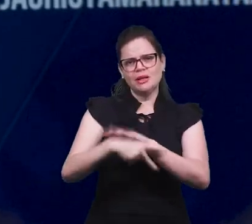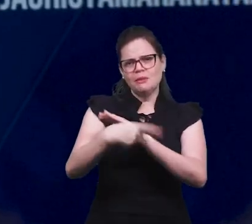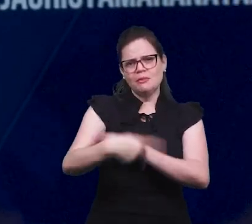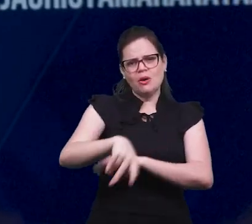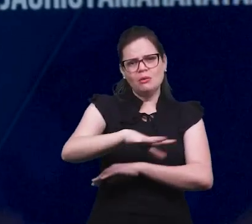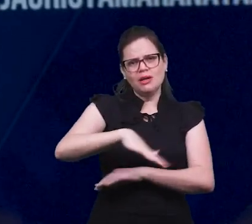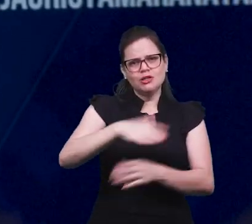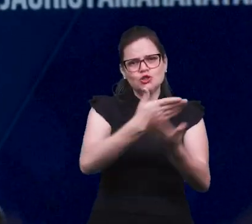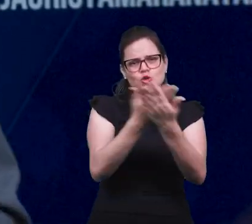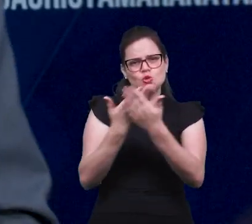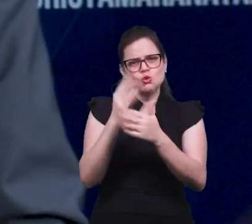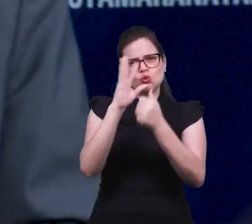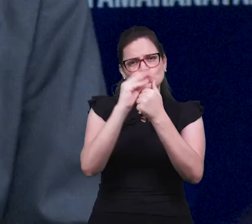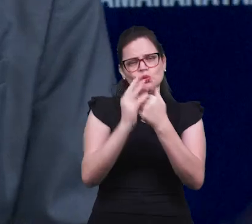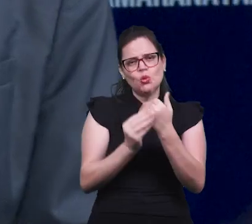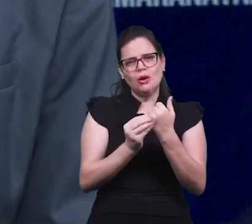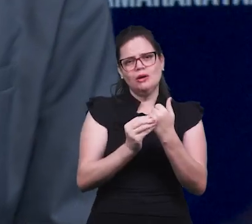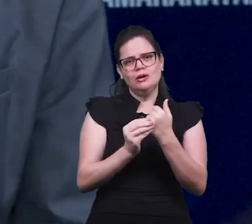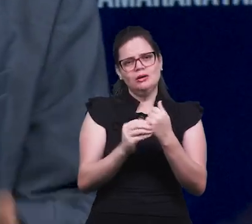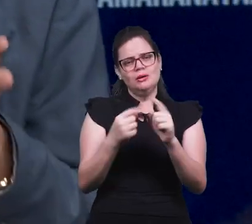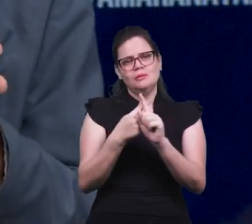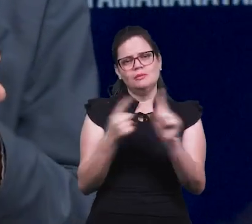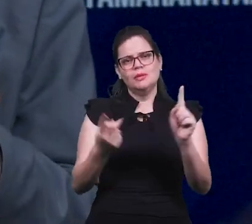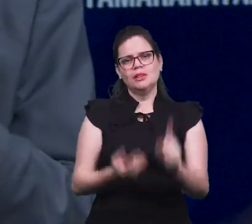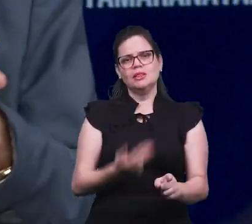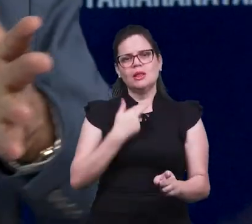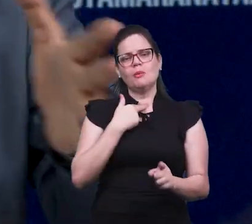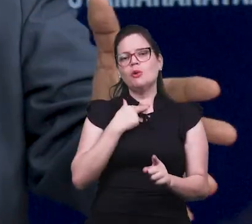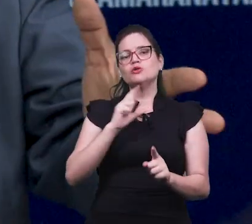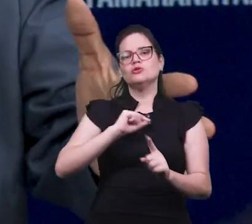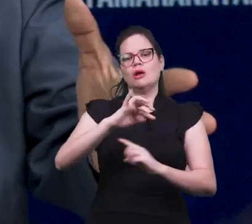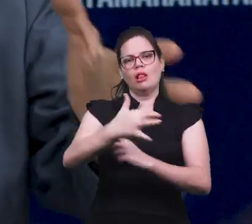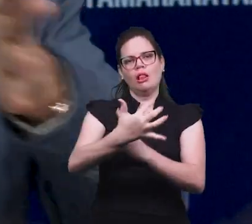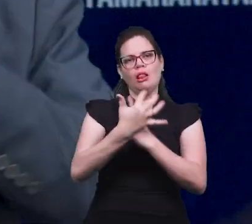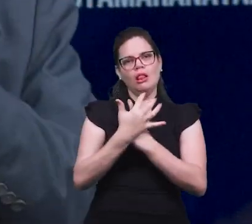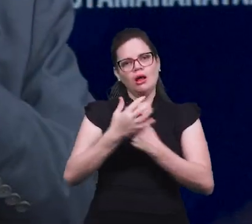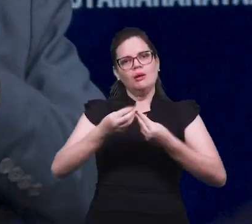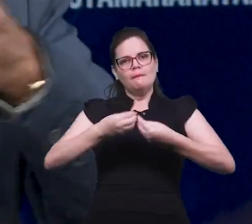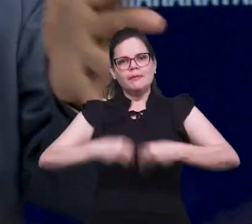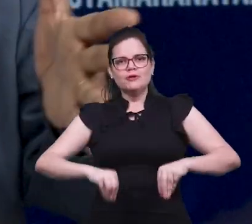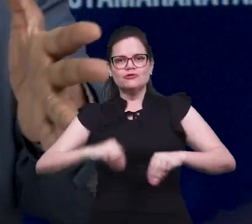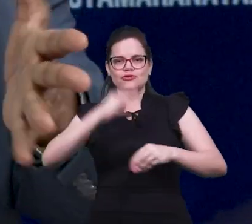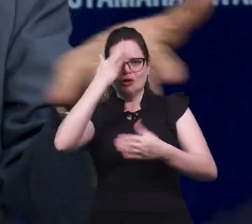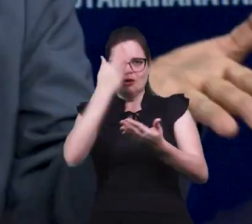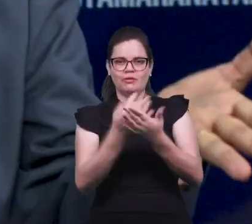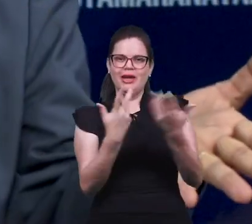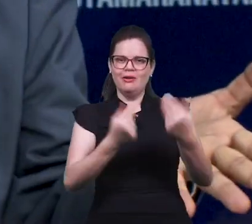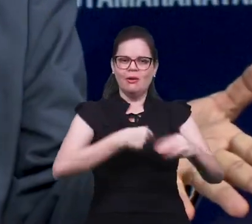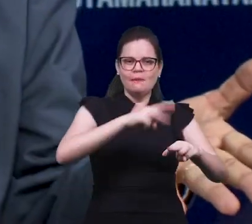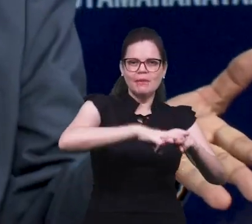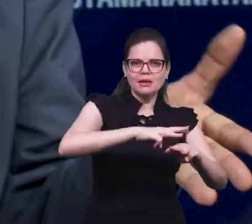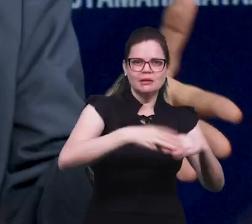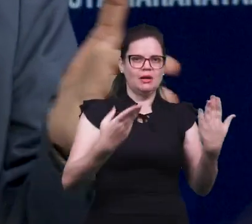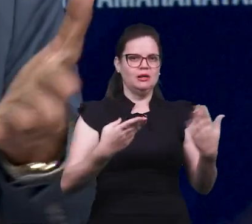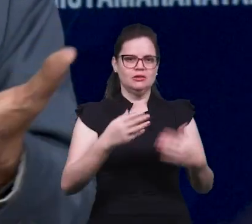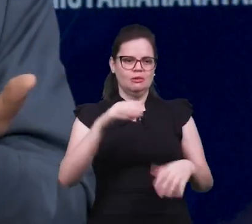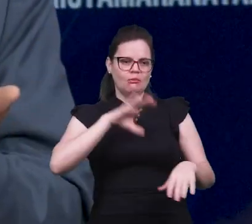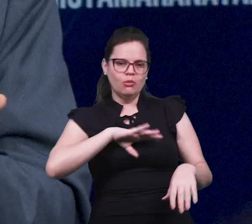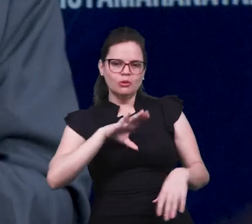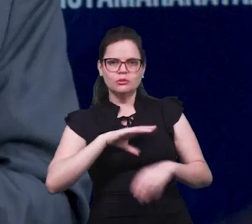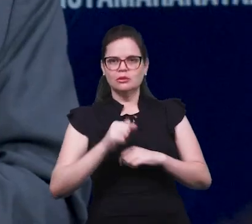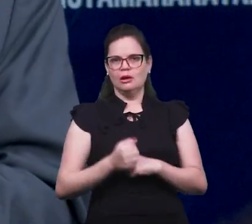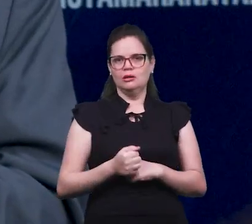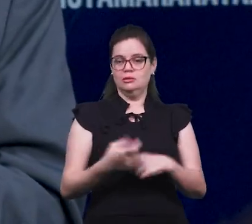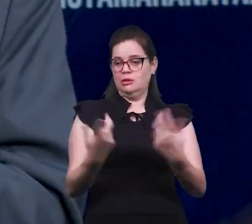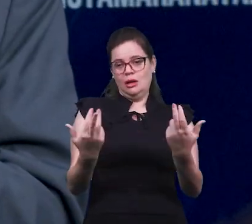matéria que não pode vir a prejudicar a fé. Assim como tem matemática, português, tem literatura, tem filosofia. Mas tem que